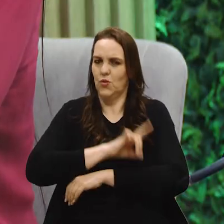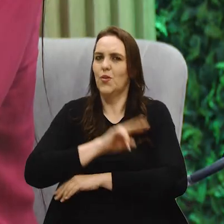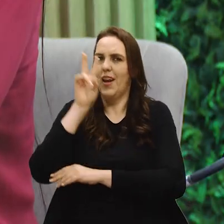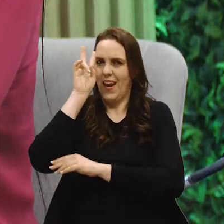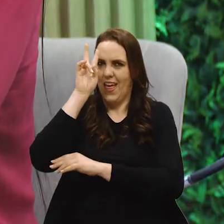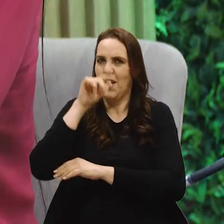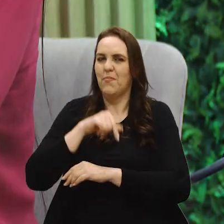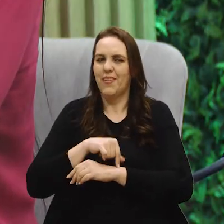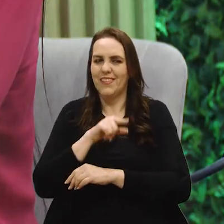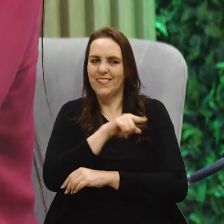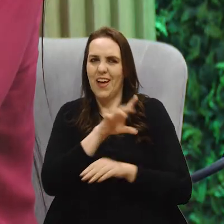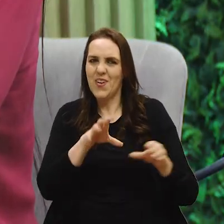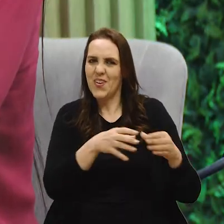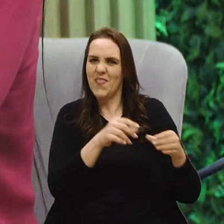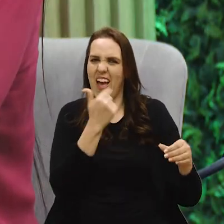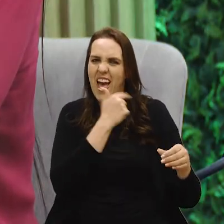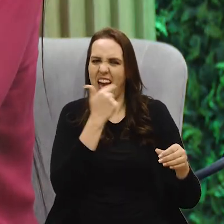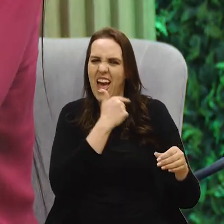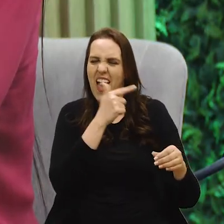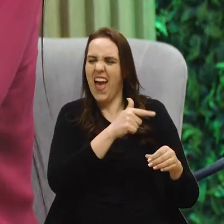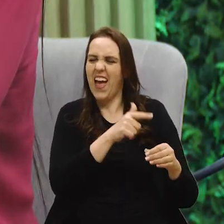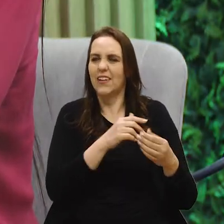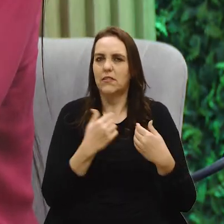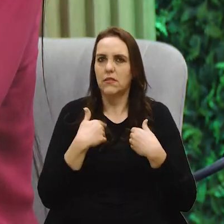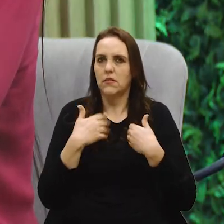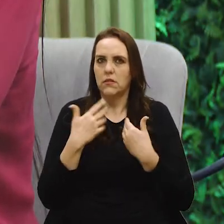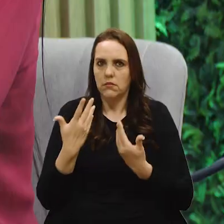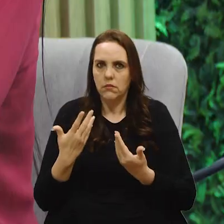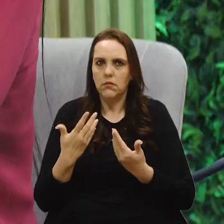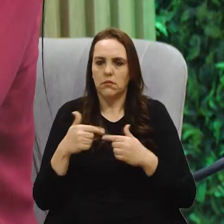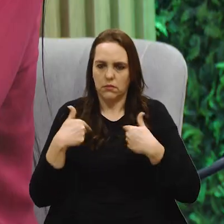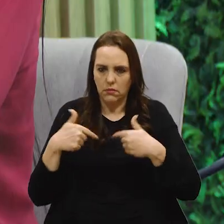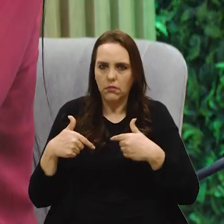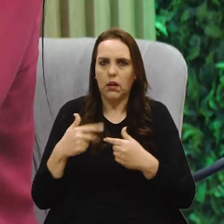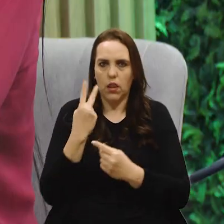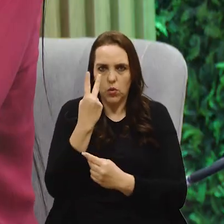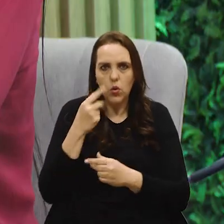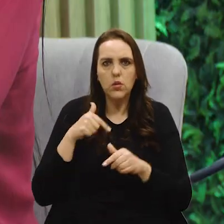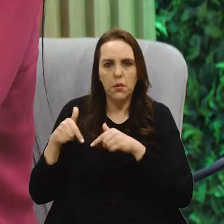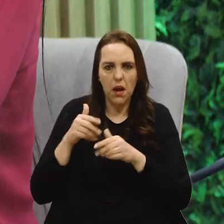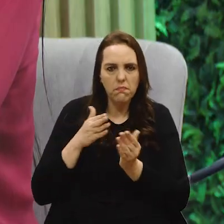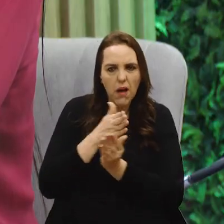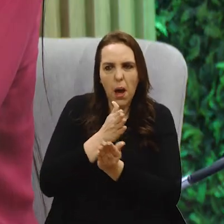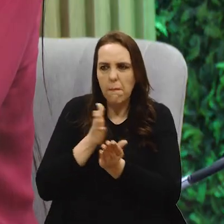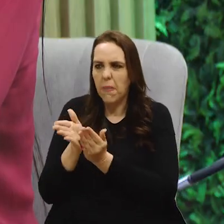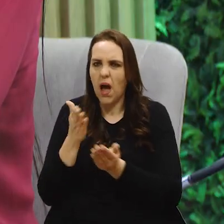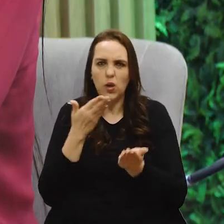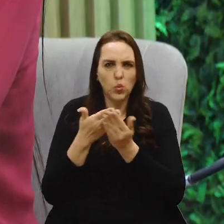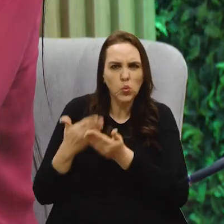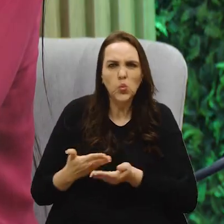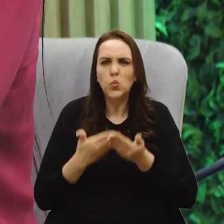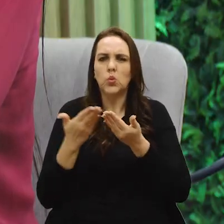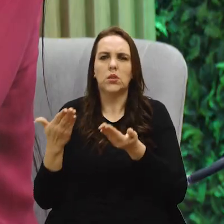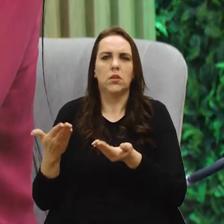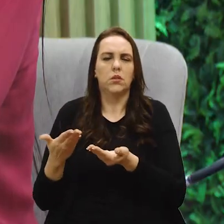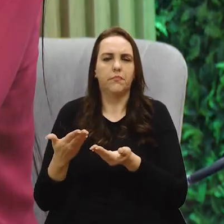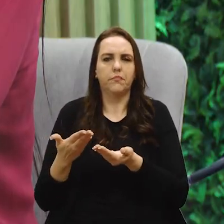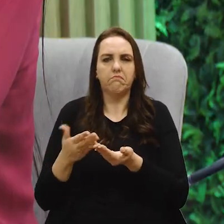digo, os caras estão lá dando risada à toa, né? Eu era um cara que trabalhava em 2 serviços,